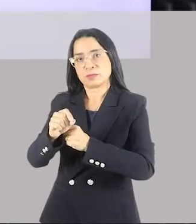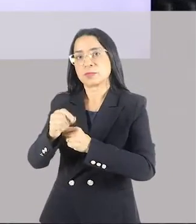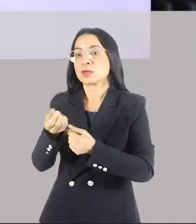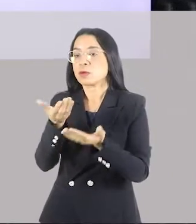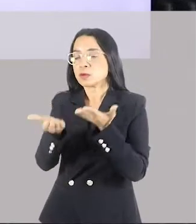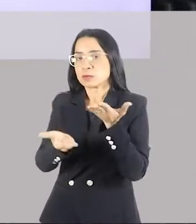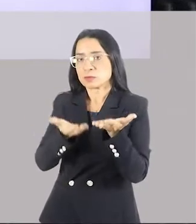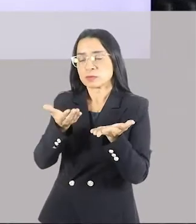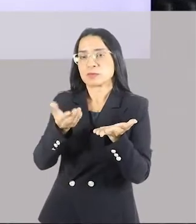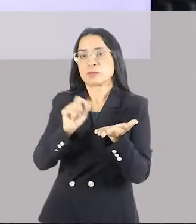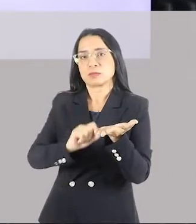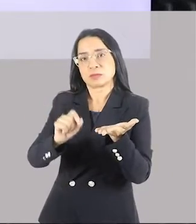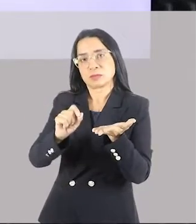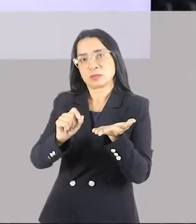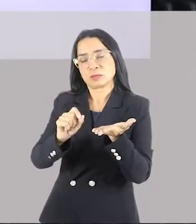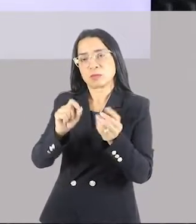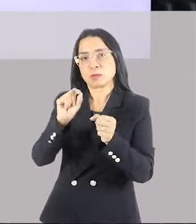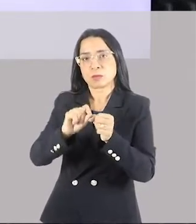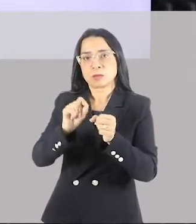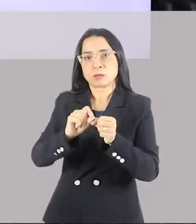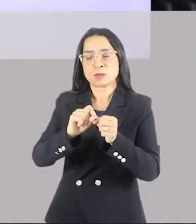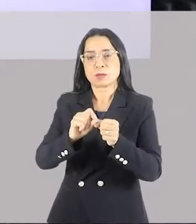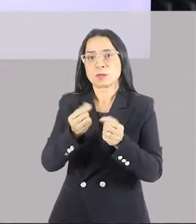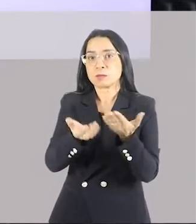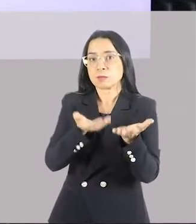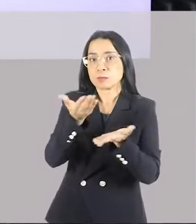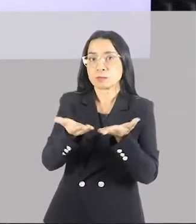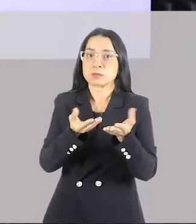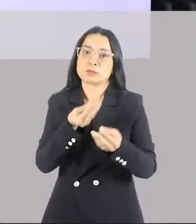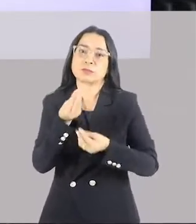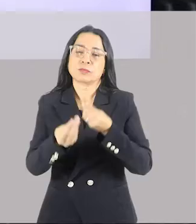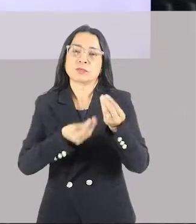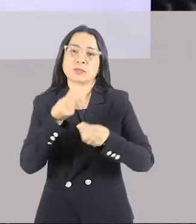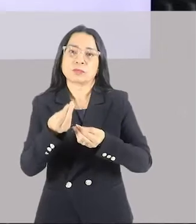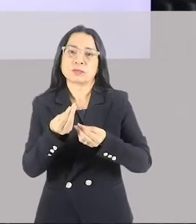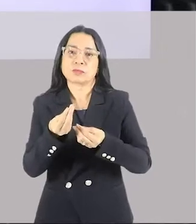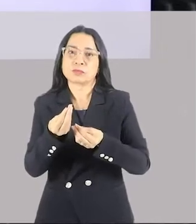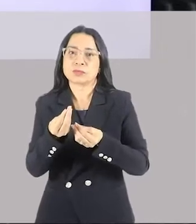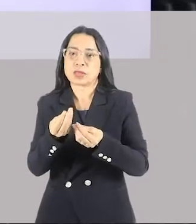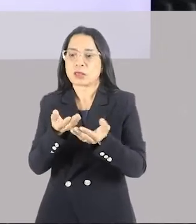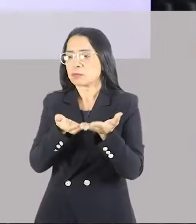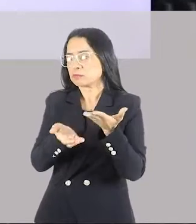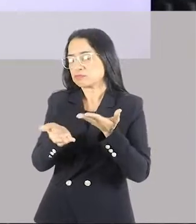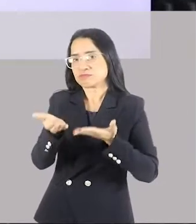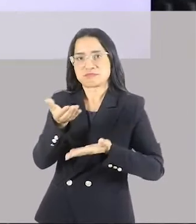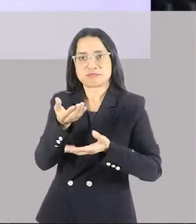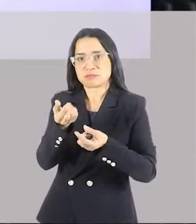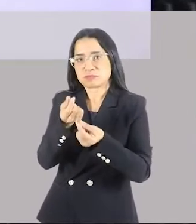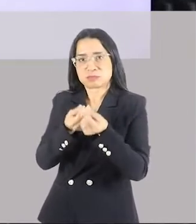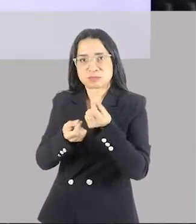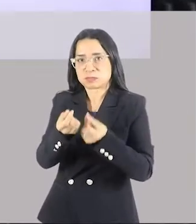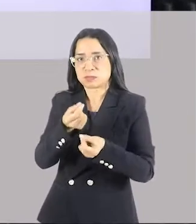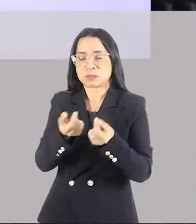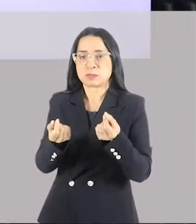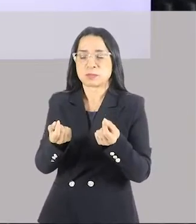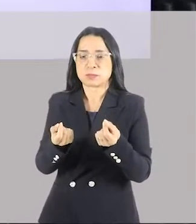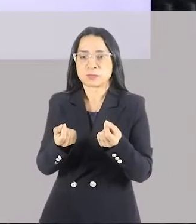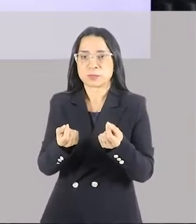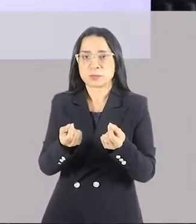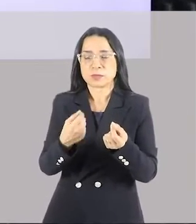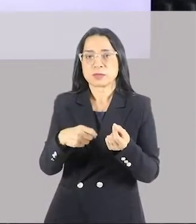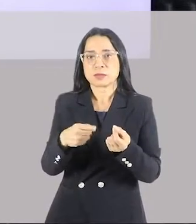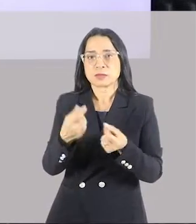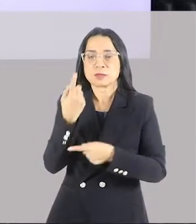você transfere a execução daquele serviço de forma negociada. Se é negociada,